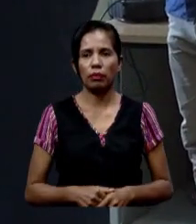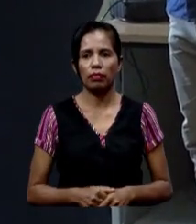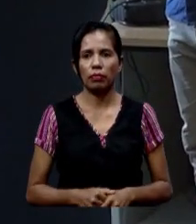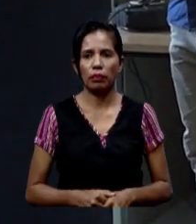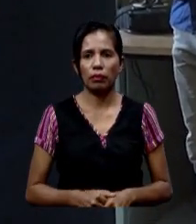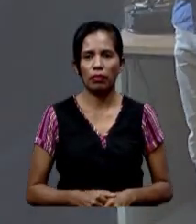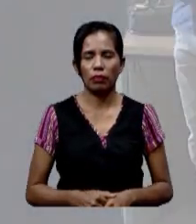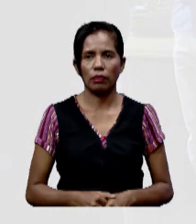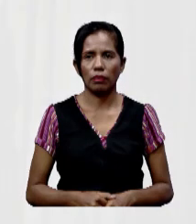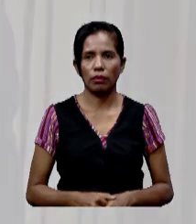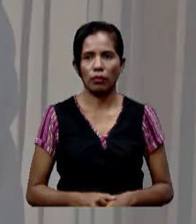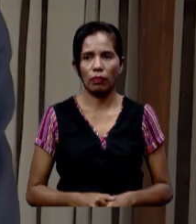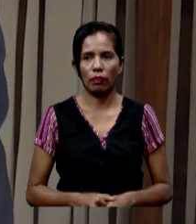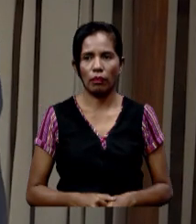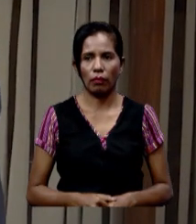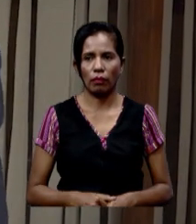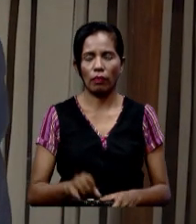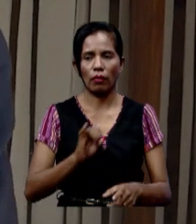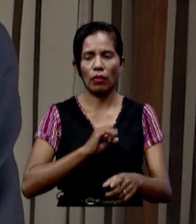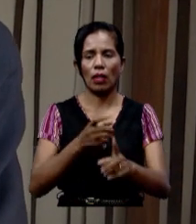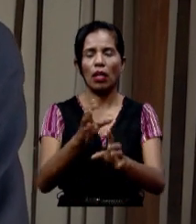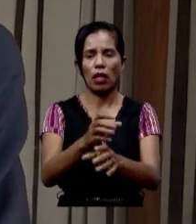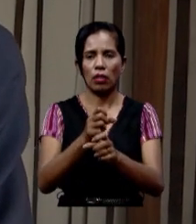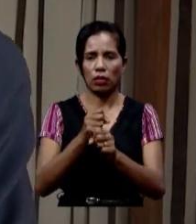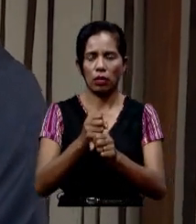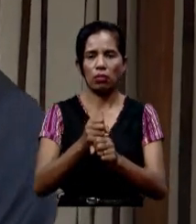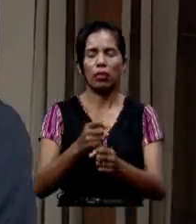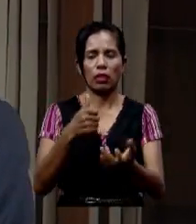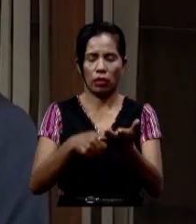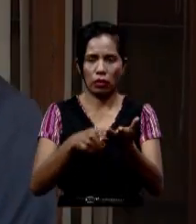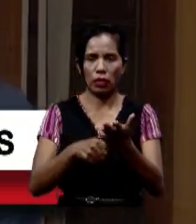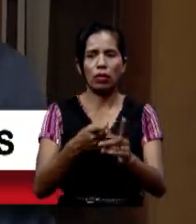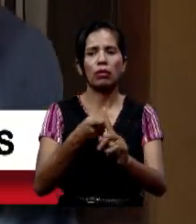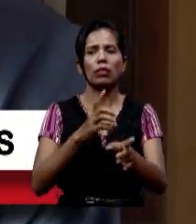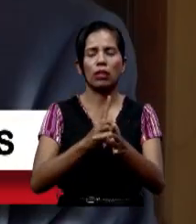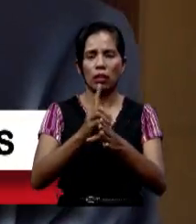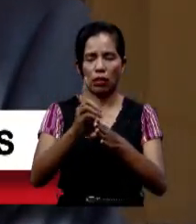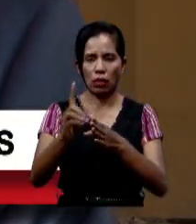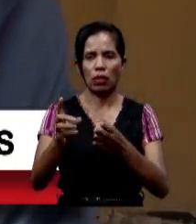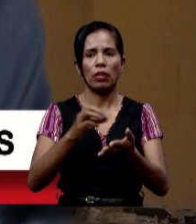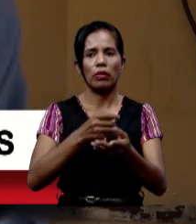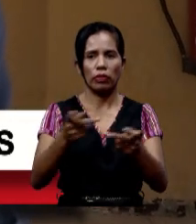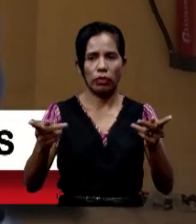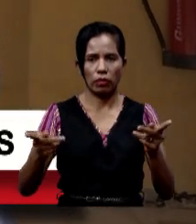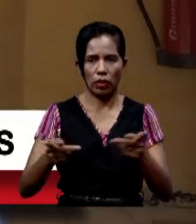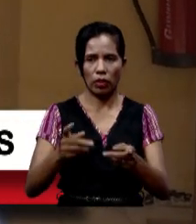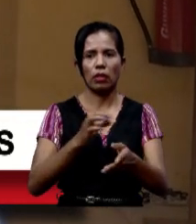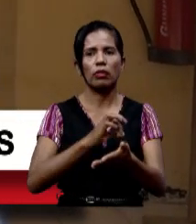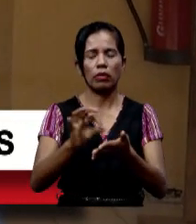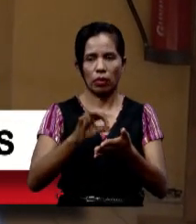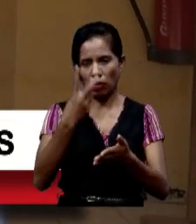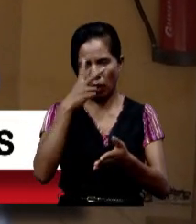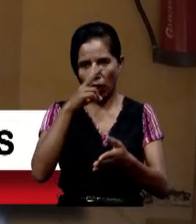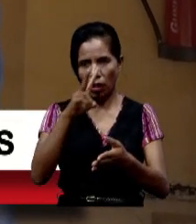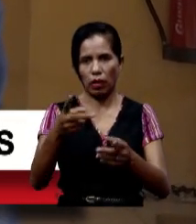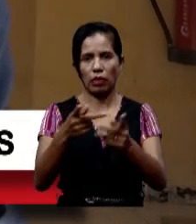Ao cimo convite o seu diretor a Centro de Formação, a tomar condições a Centro